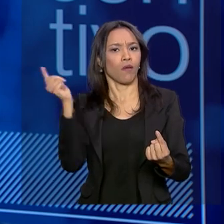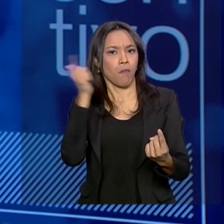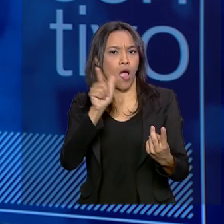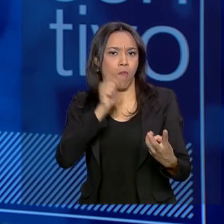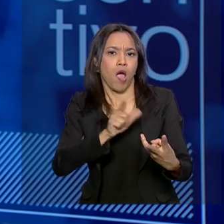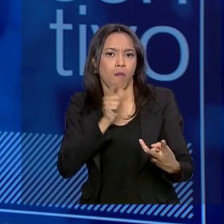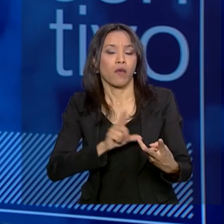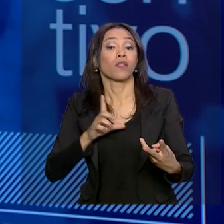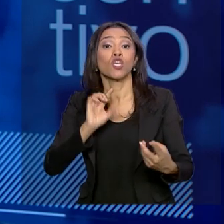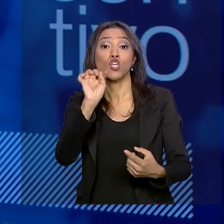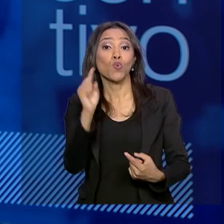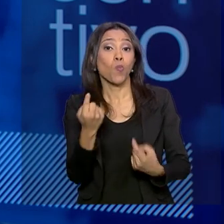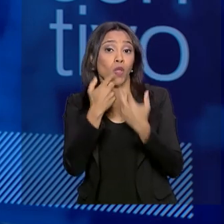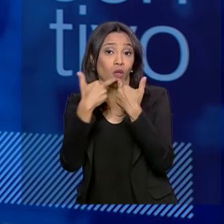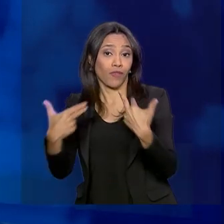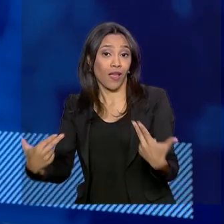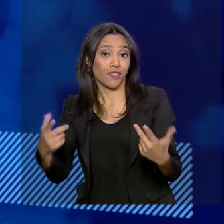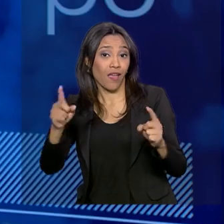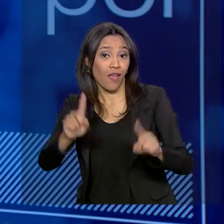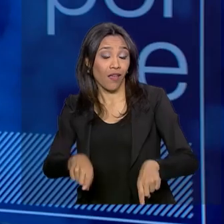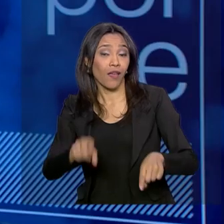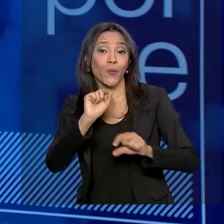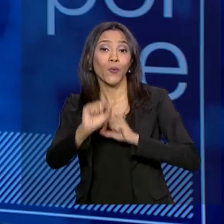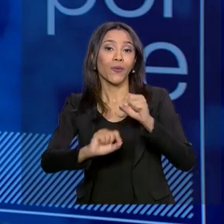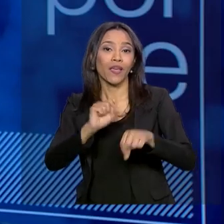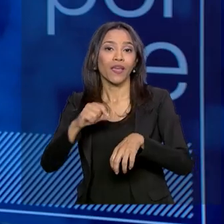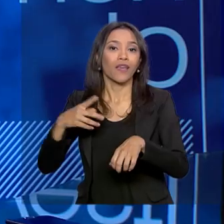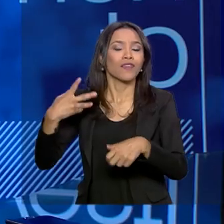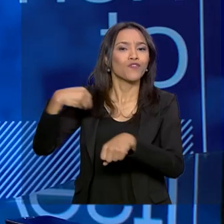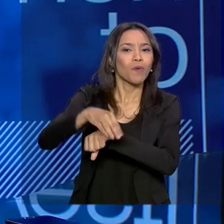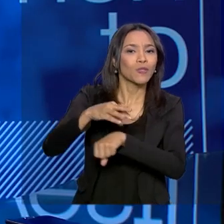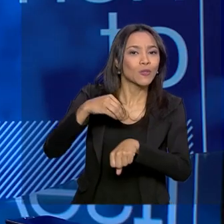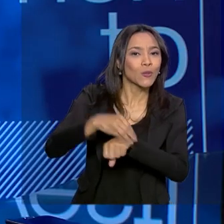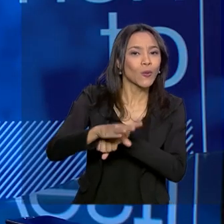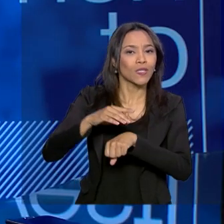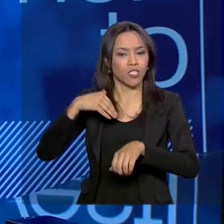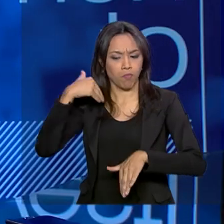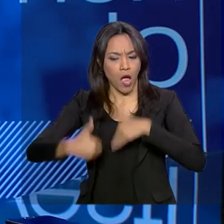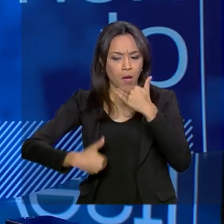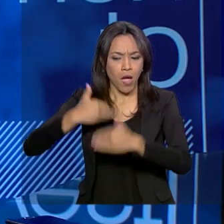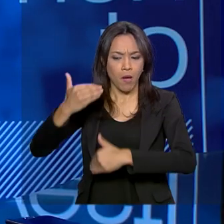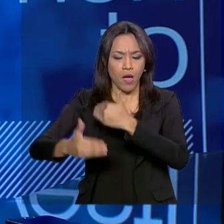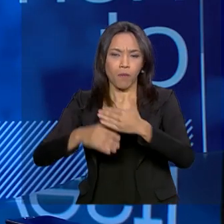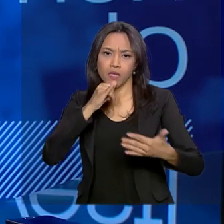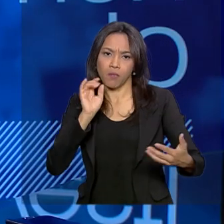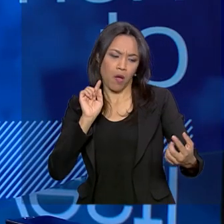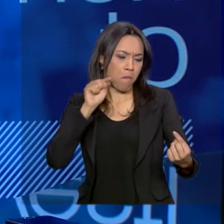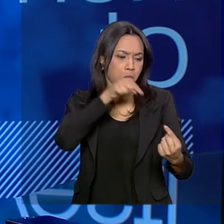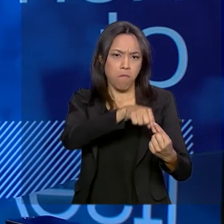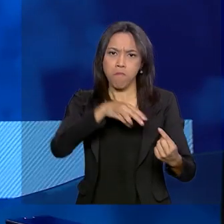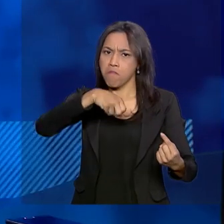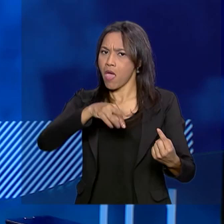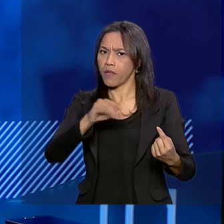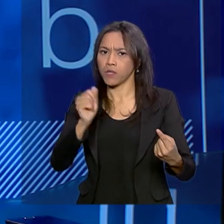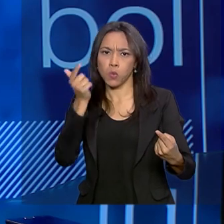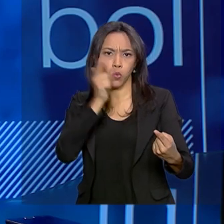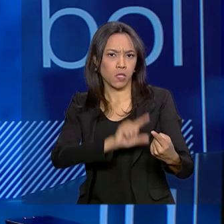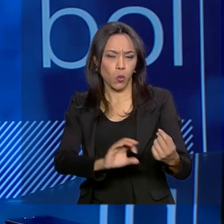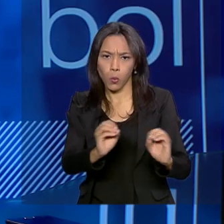novidade que nós implementamos agora são os indicadores de desempenho. Então, as metas que não estiverem sendo atingidas,